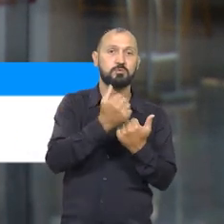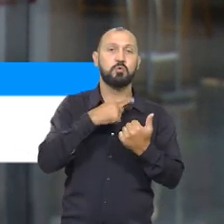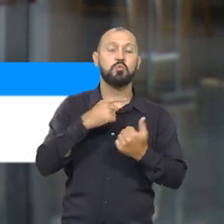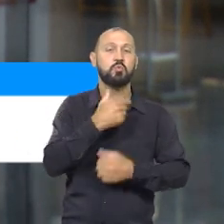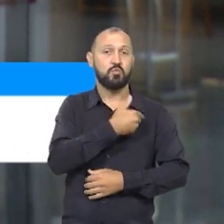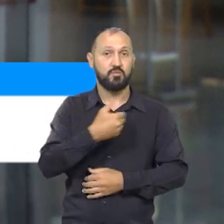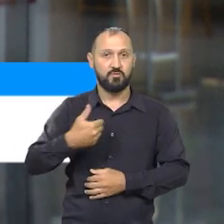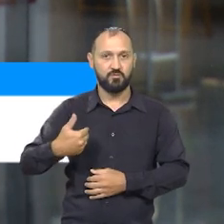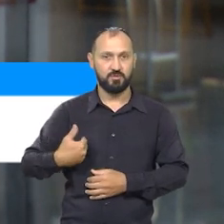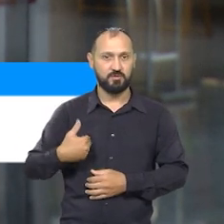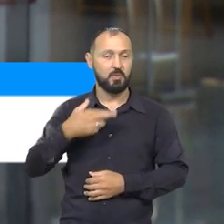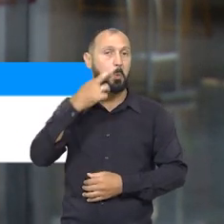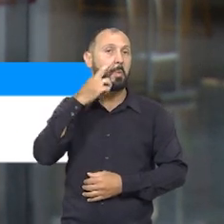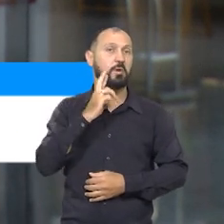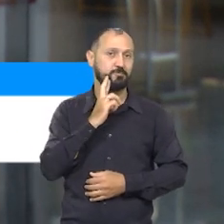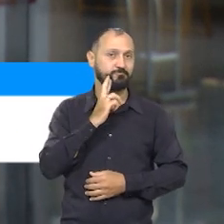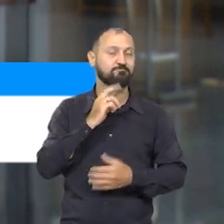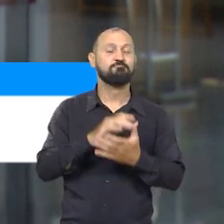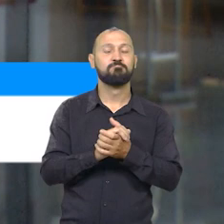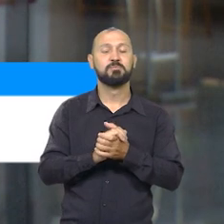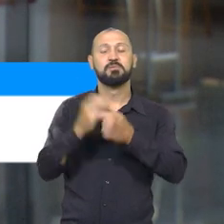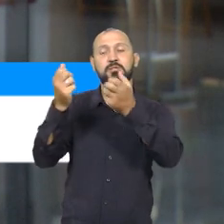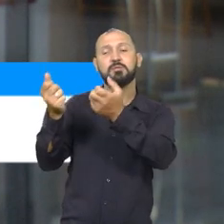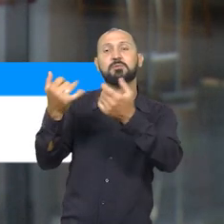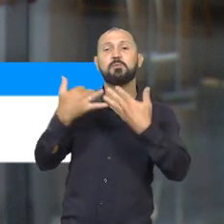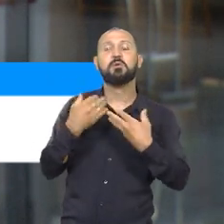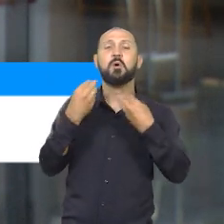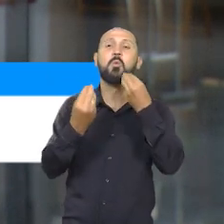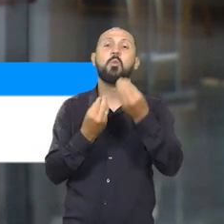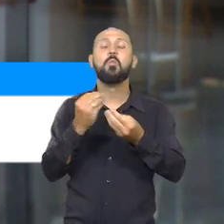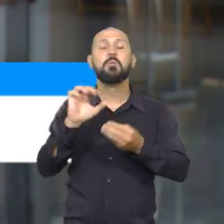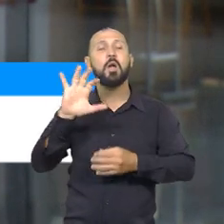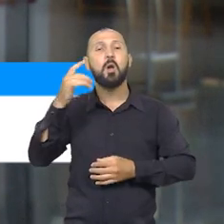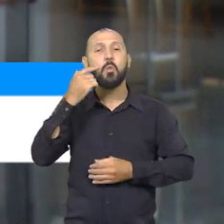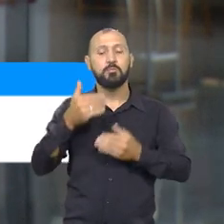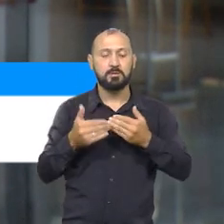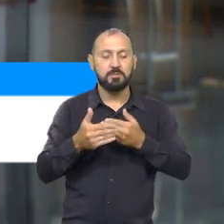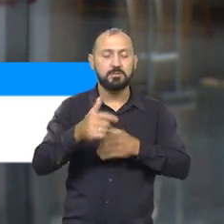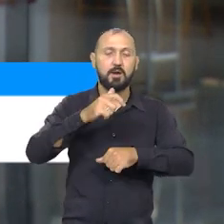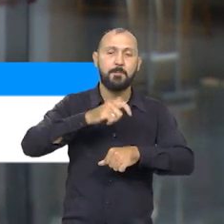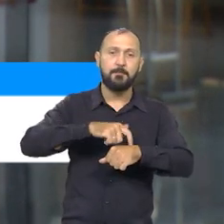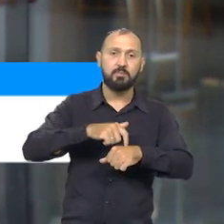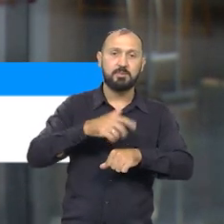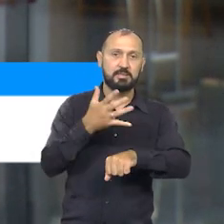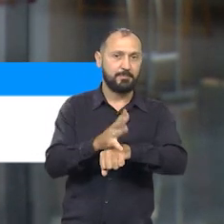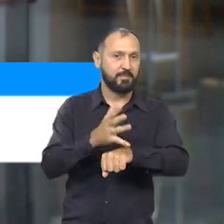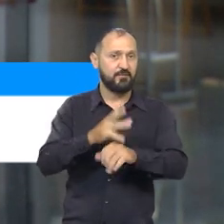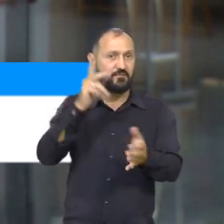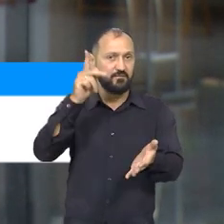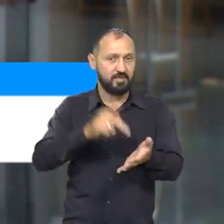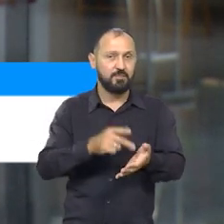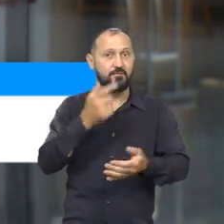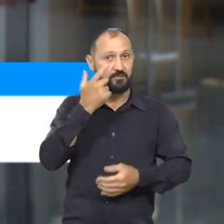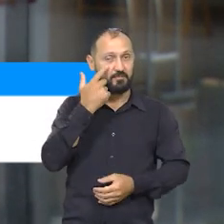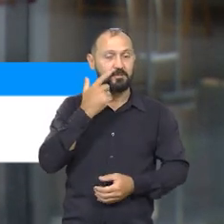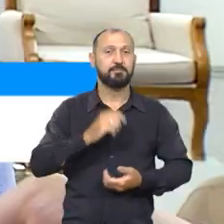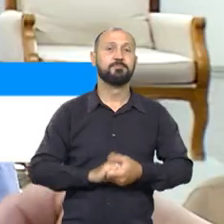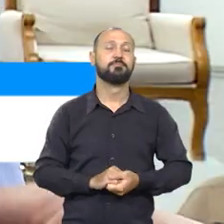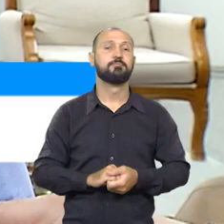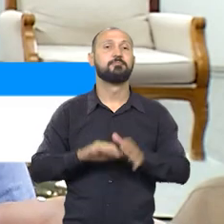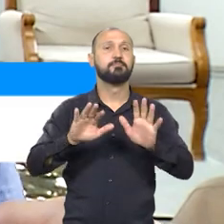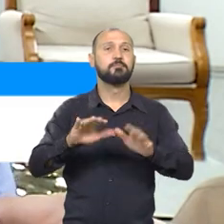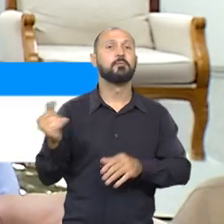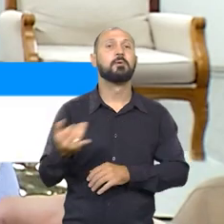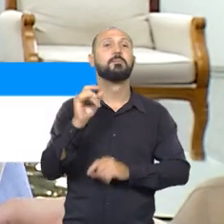governador eleito Eduardo Ridel e explica para gente como que funciona esse processo na prática vamos ver